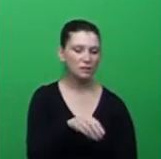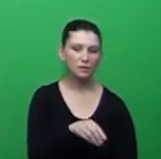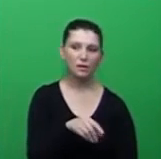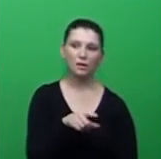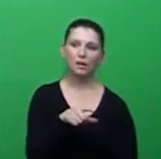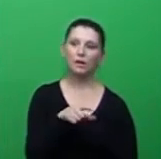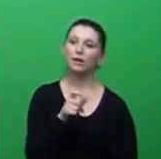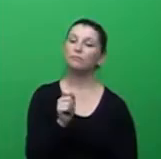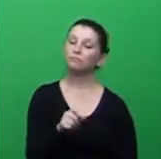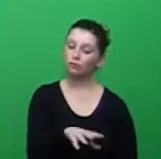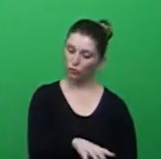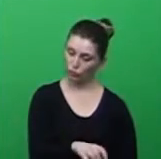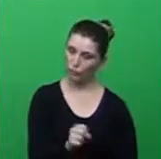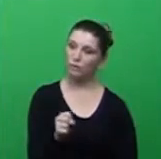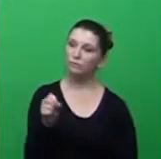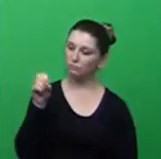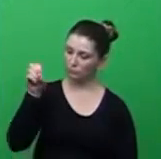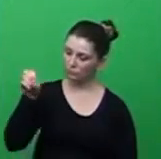na hora.